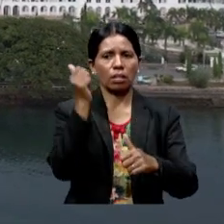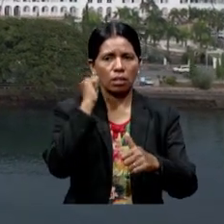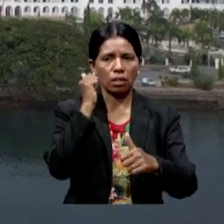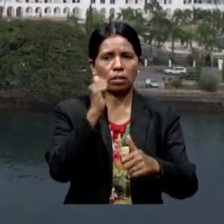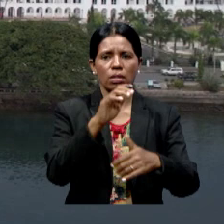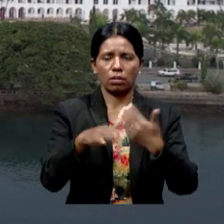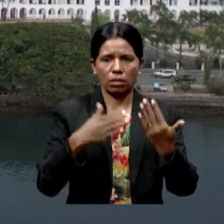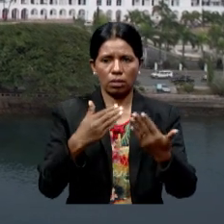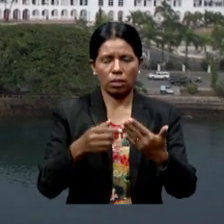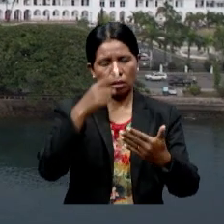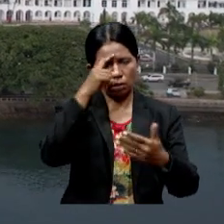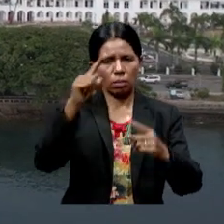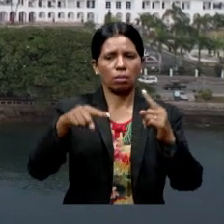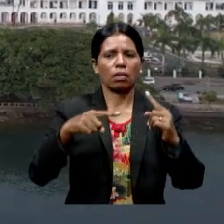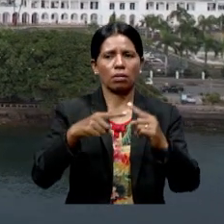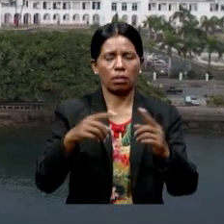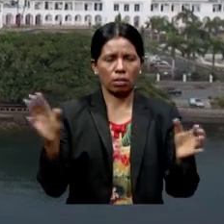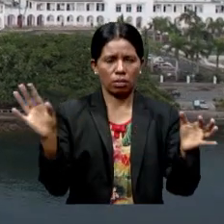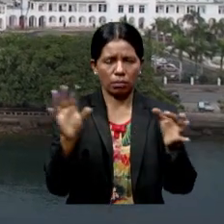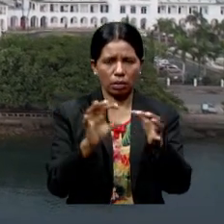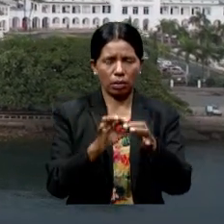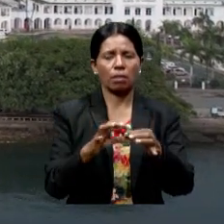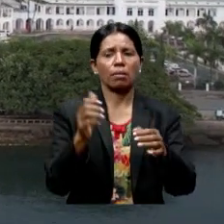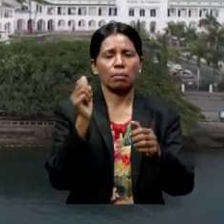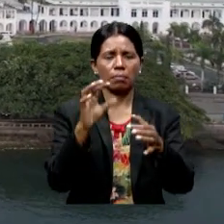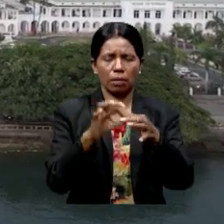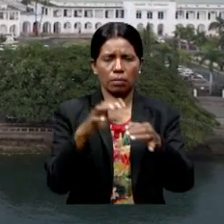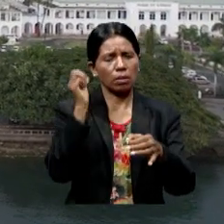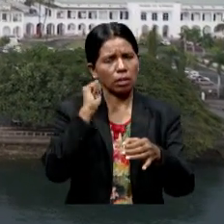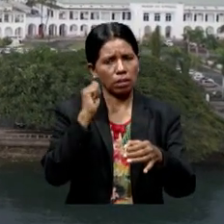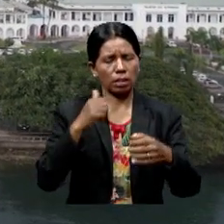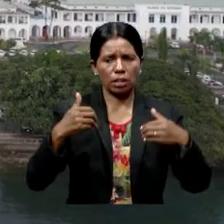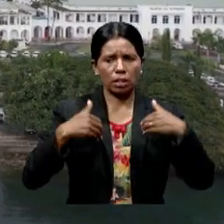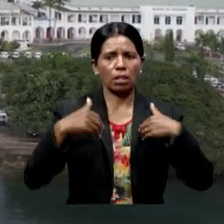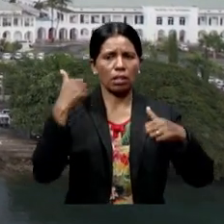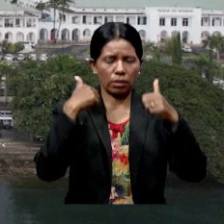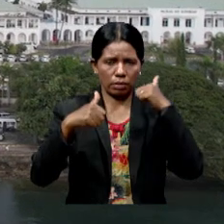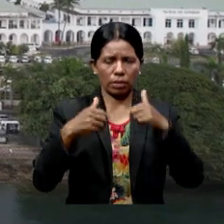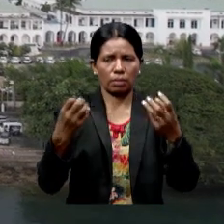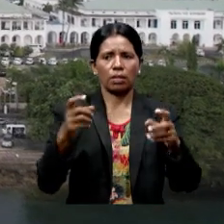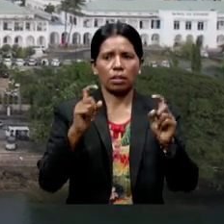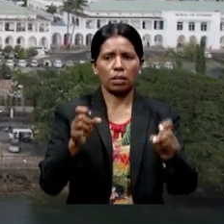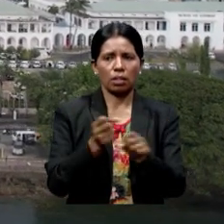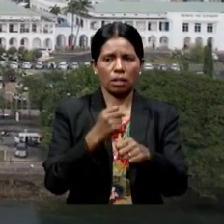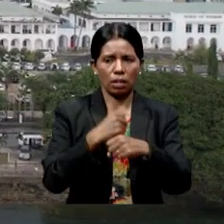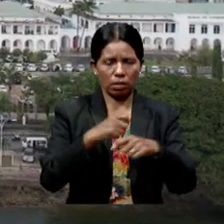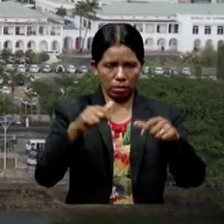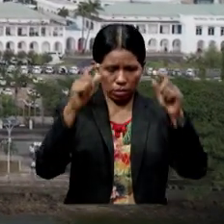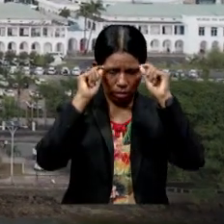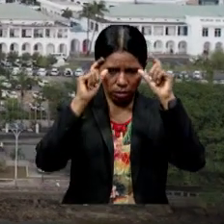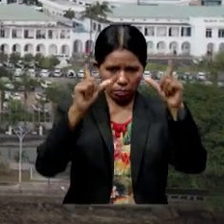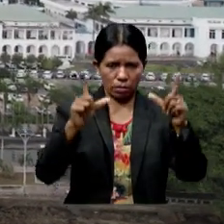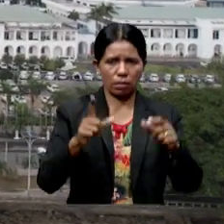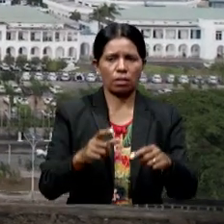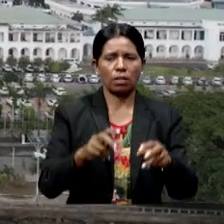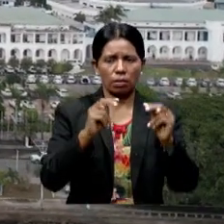ASEAN-Nian. Tamba wan hira quando atu sai membro ASEAN, ihe atividades barak nebe tem que halau ihe Timor, então